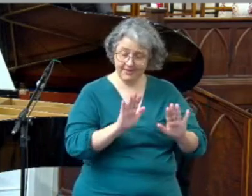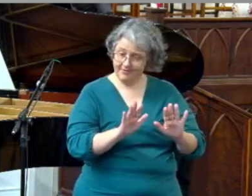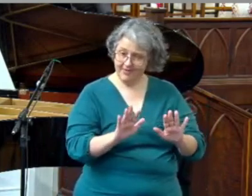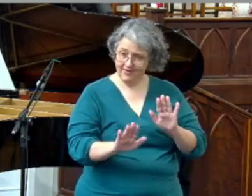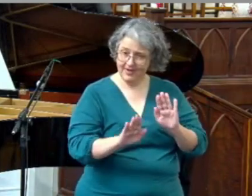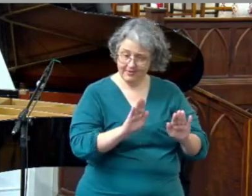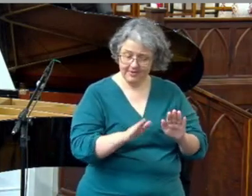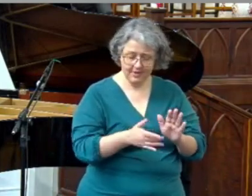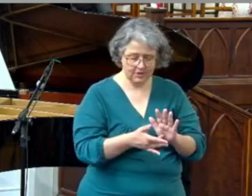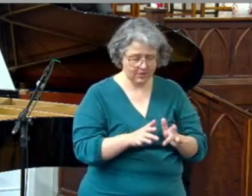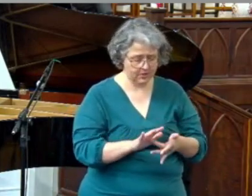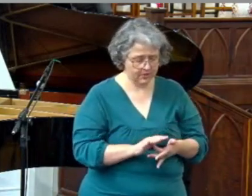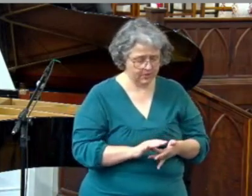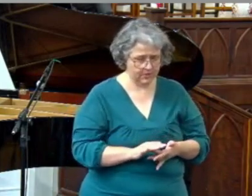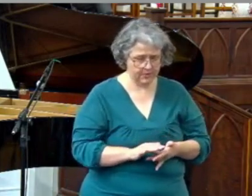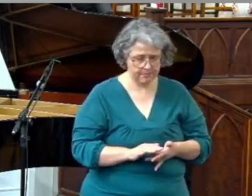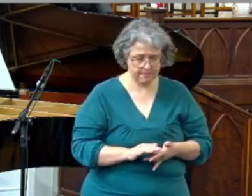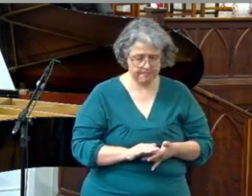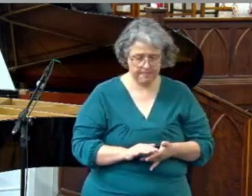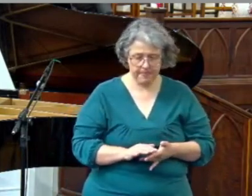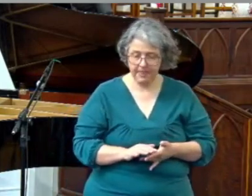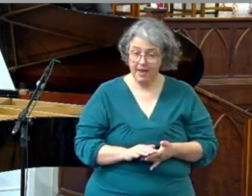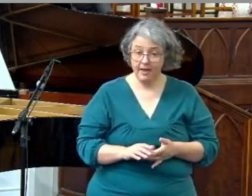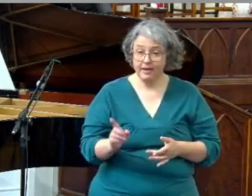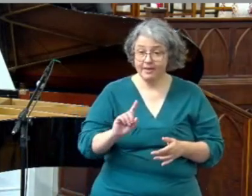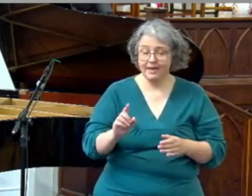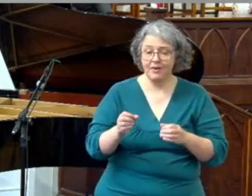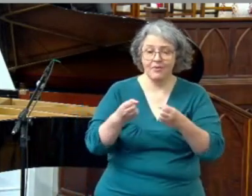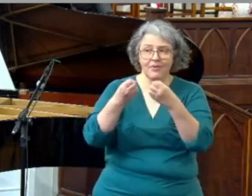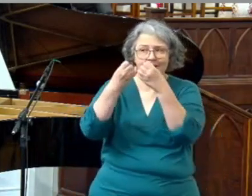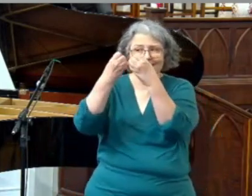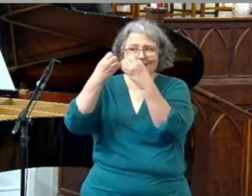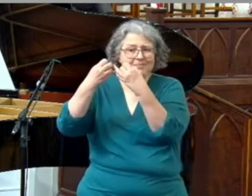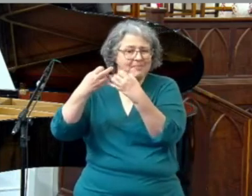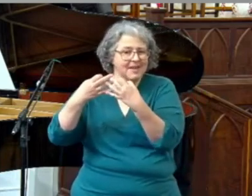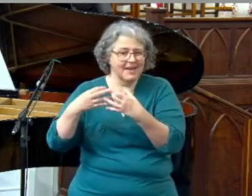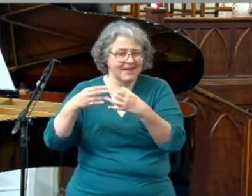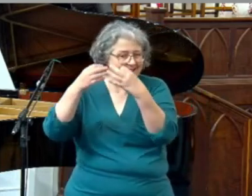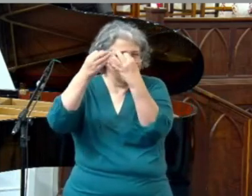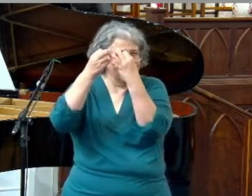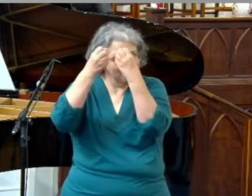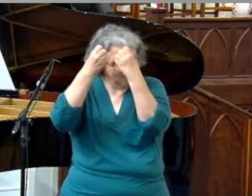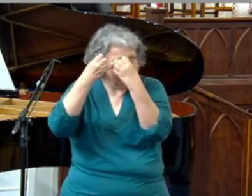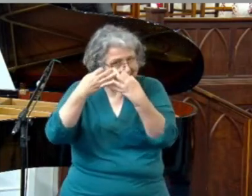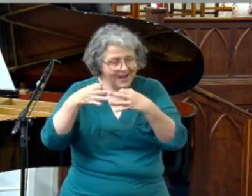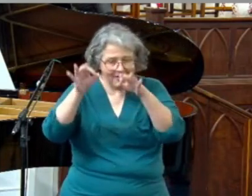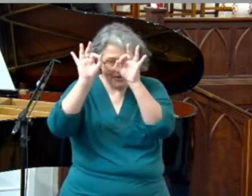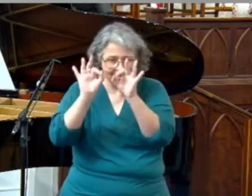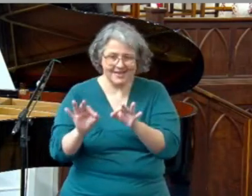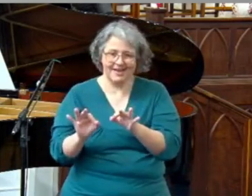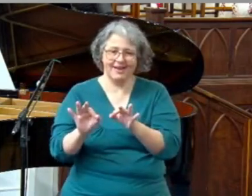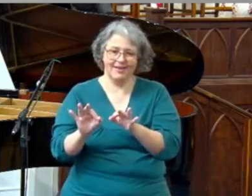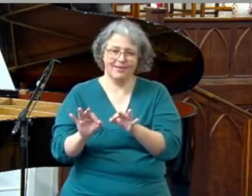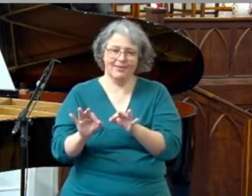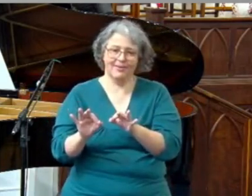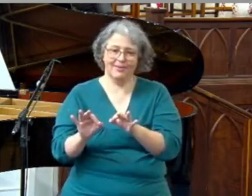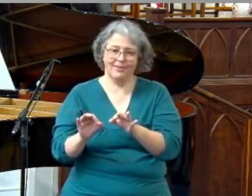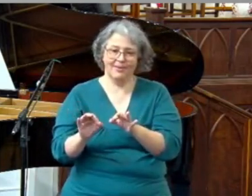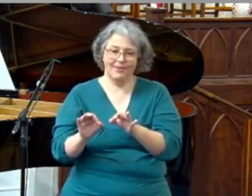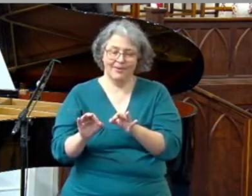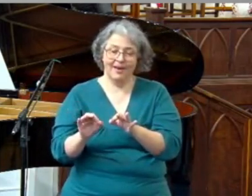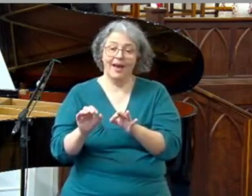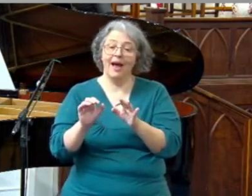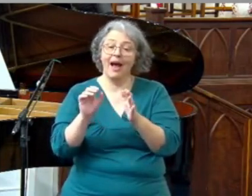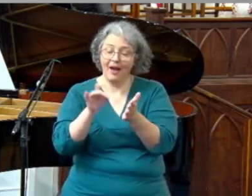ele retia a verdade. Mas ele se engajava com conversas profundas, com aqueles que